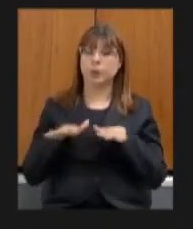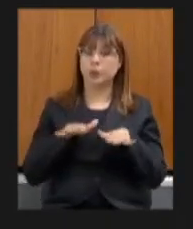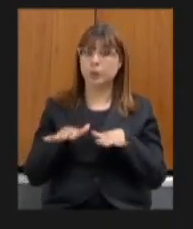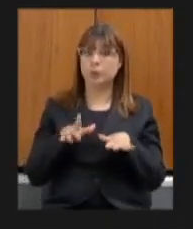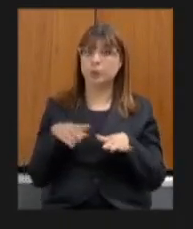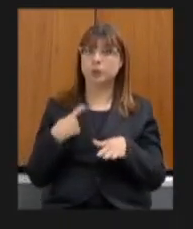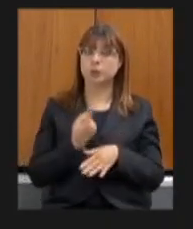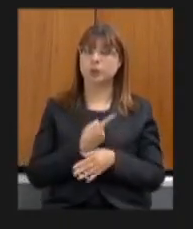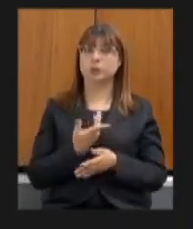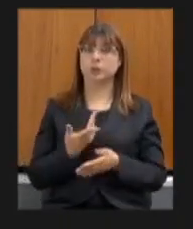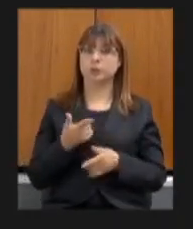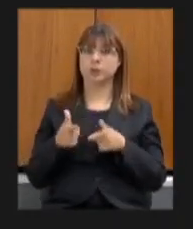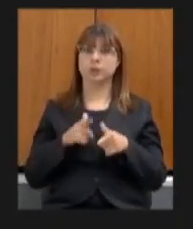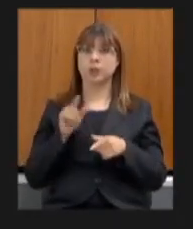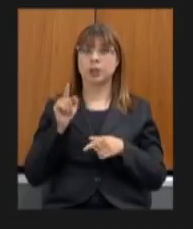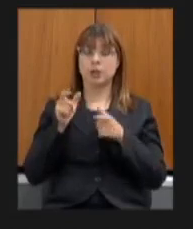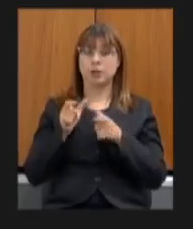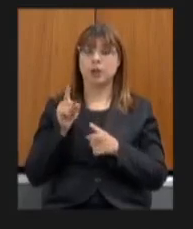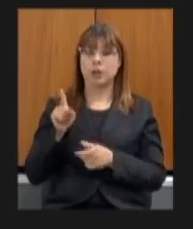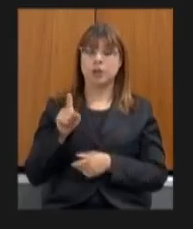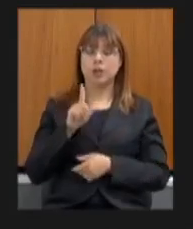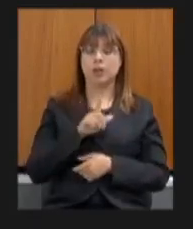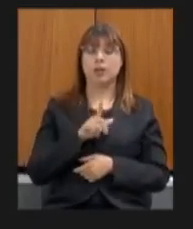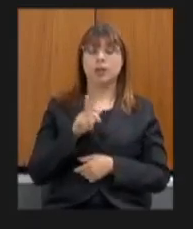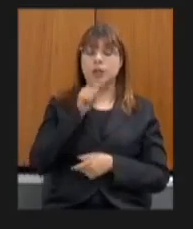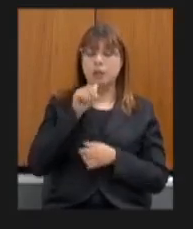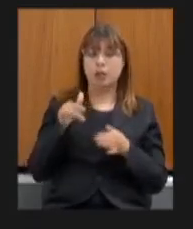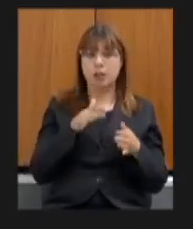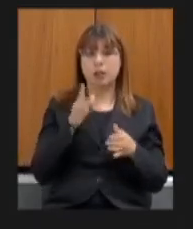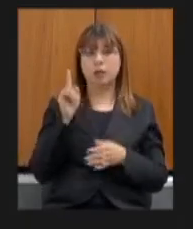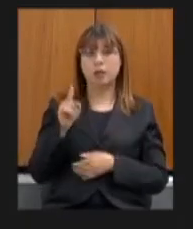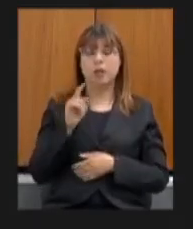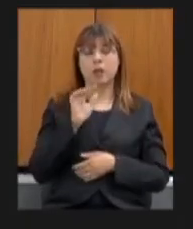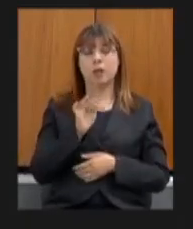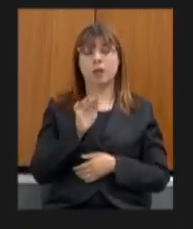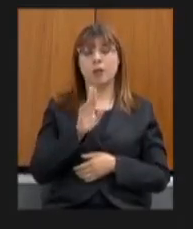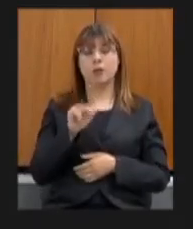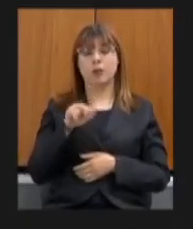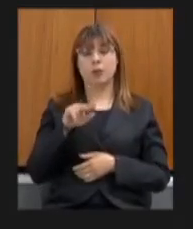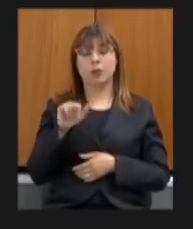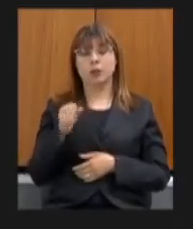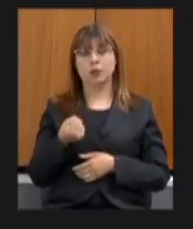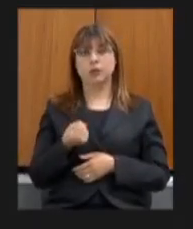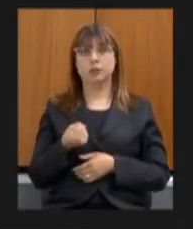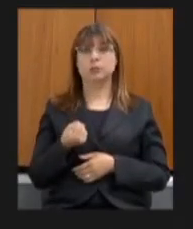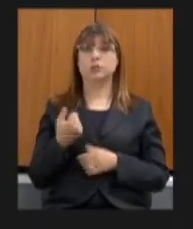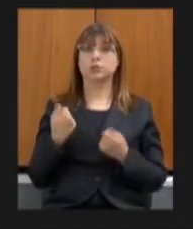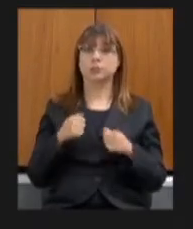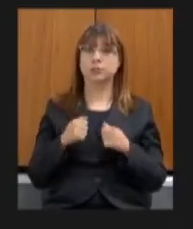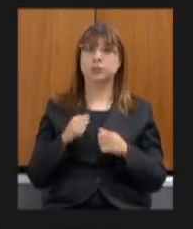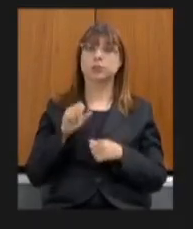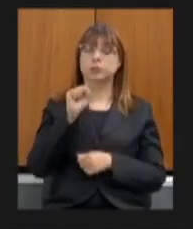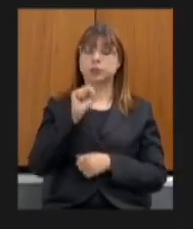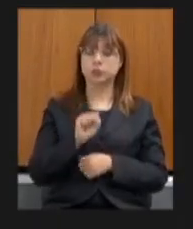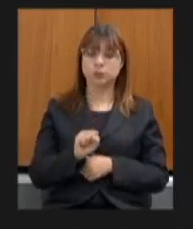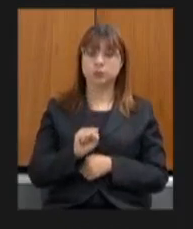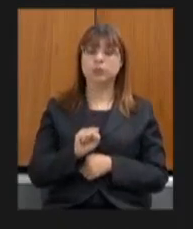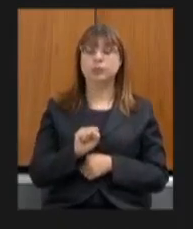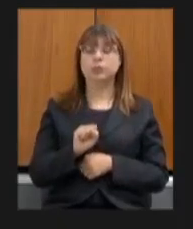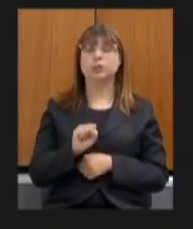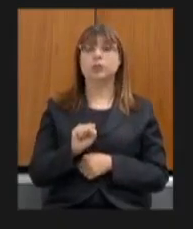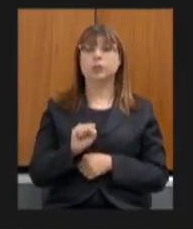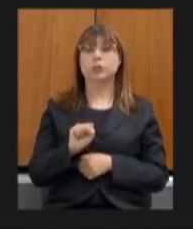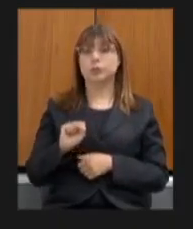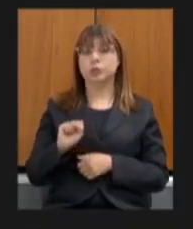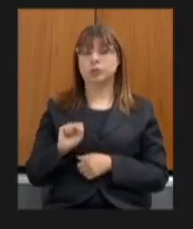que a gente está fazendo no Lago de Furnas de Peixoto, que a gente precisa garantir a toda a nossa região do sul e sul do oeste de Minas, o